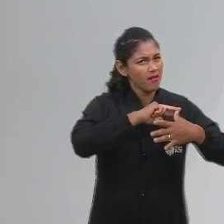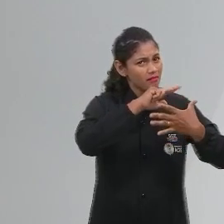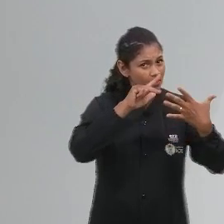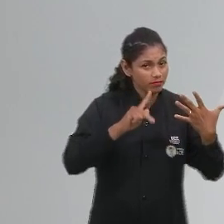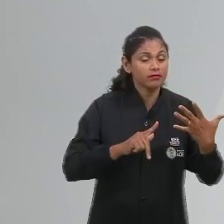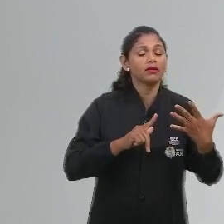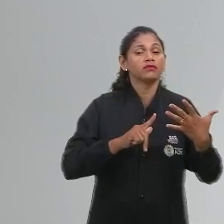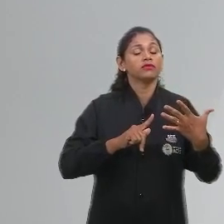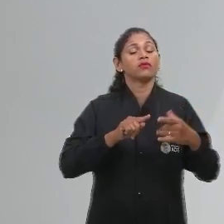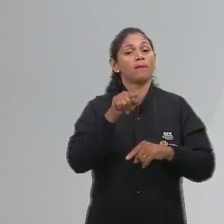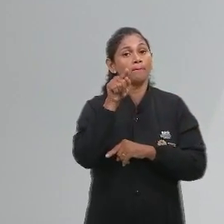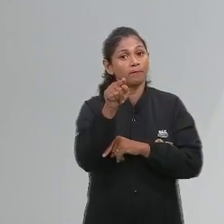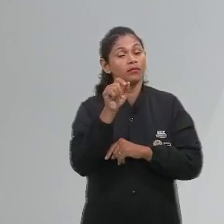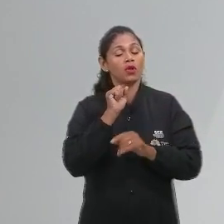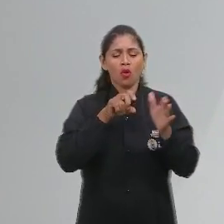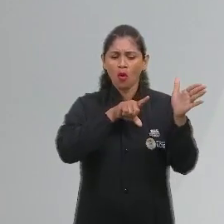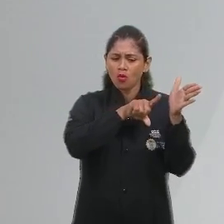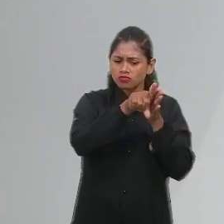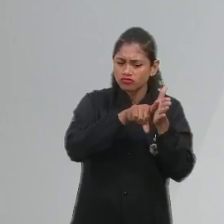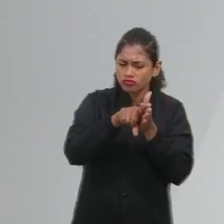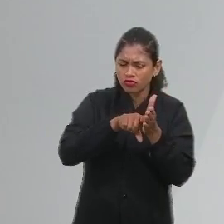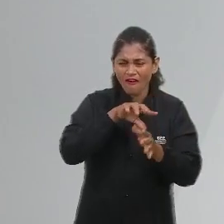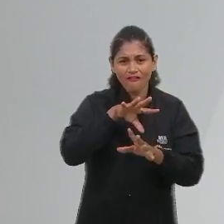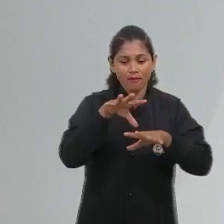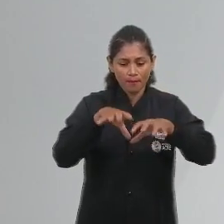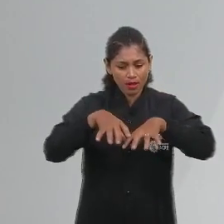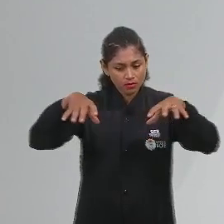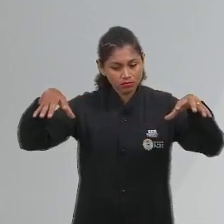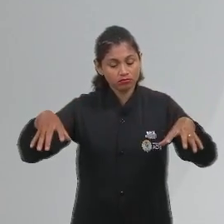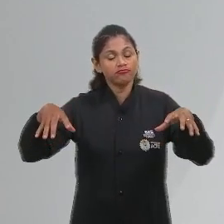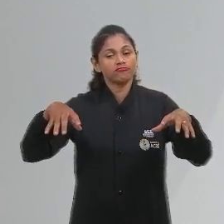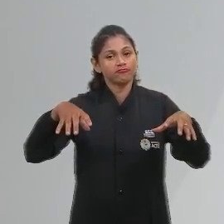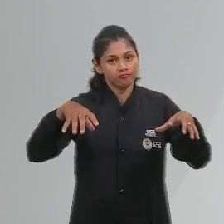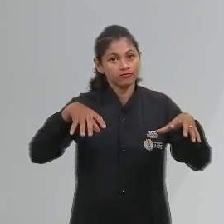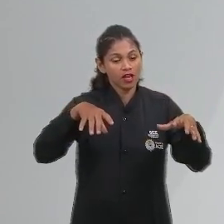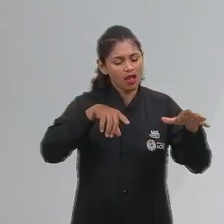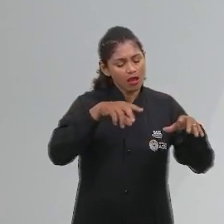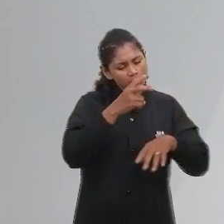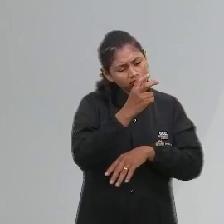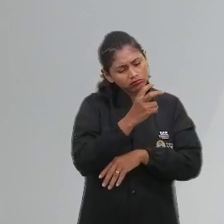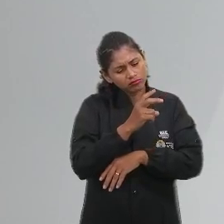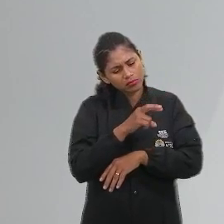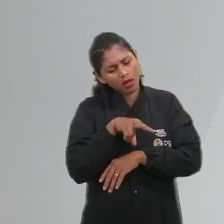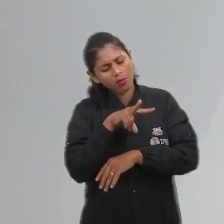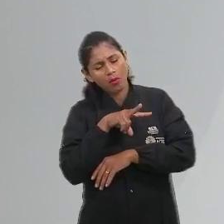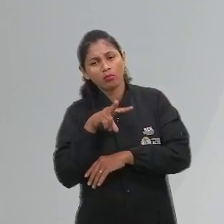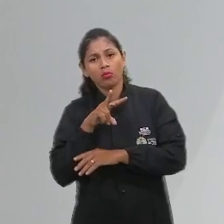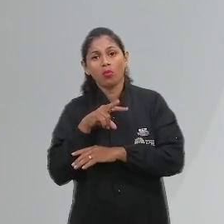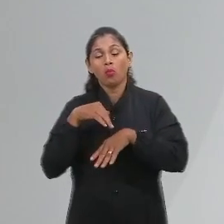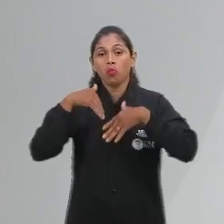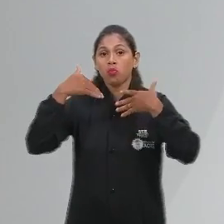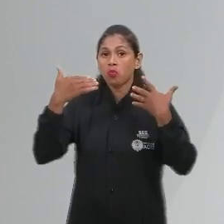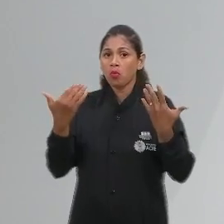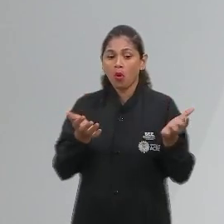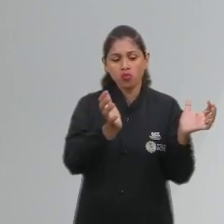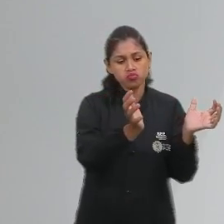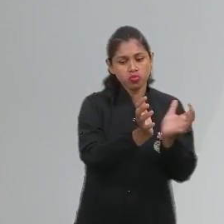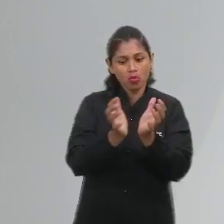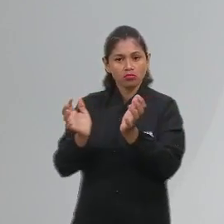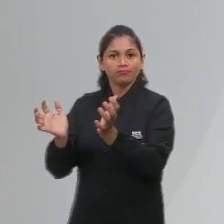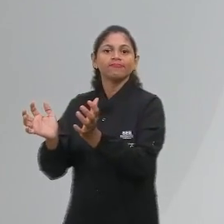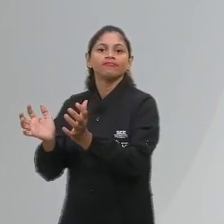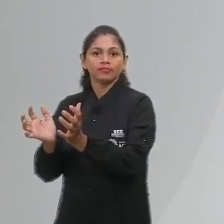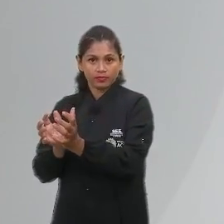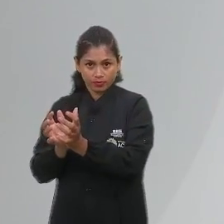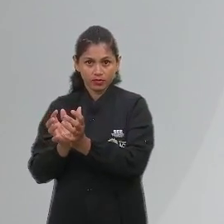podem pesquisar várias ciências e verificar em que categoria cada uma delas acaba, digamos